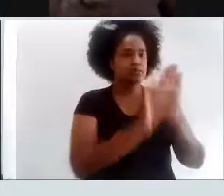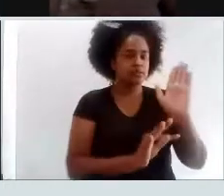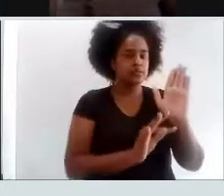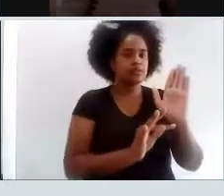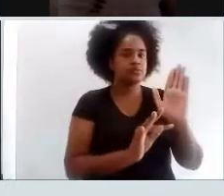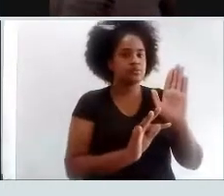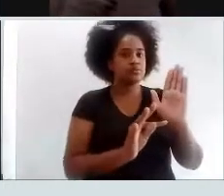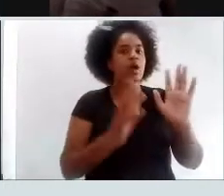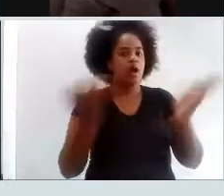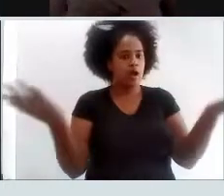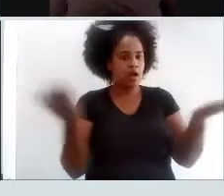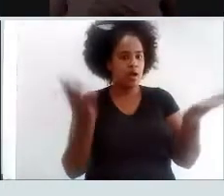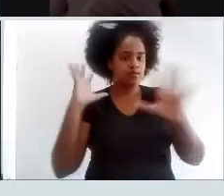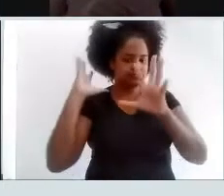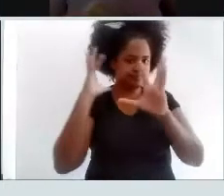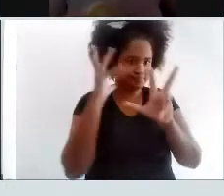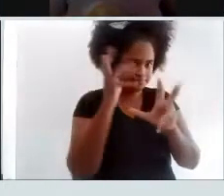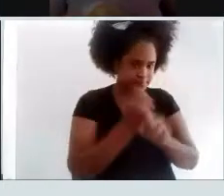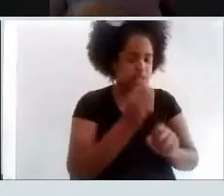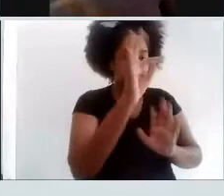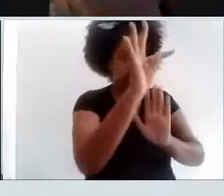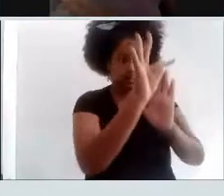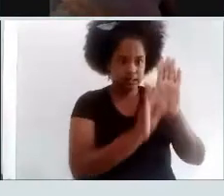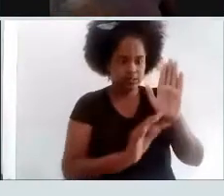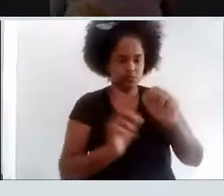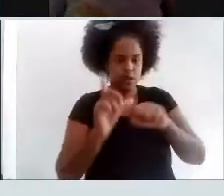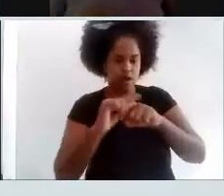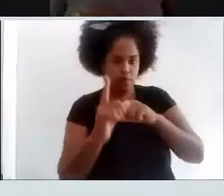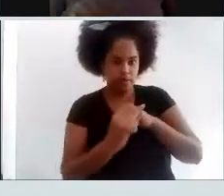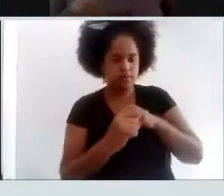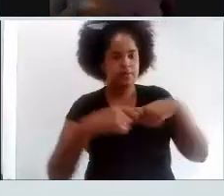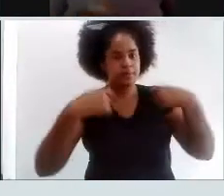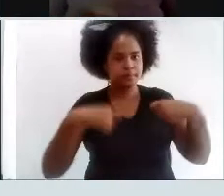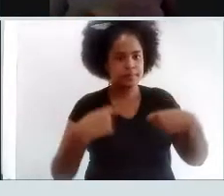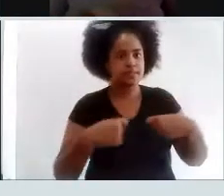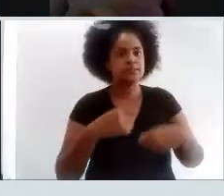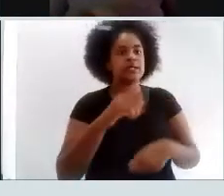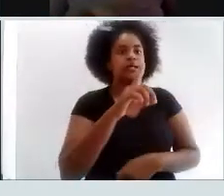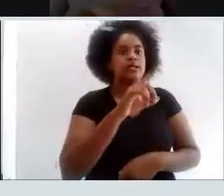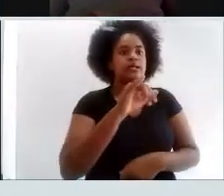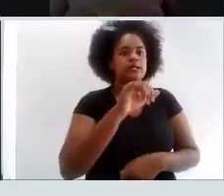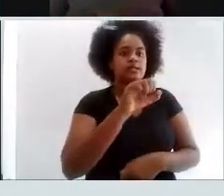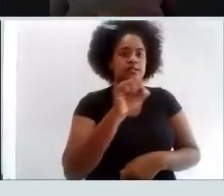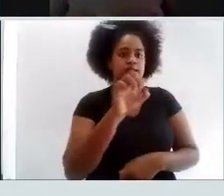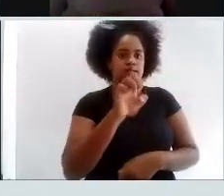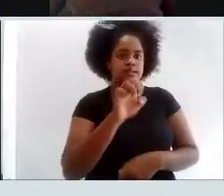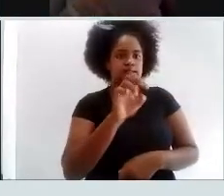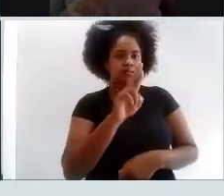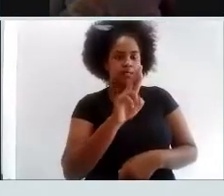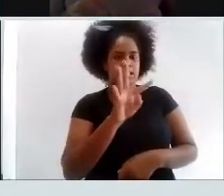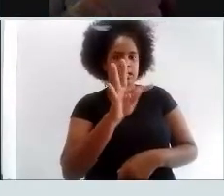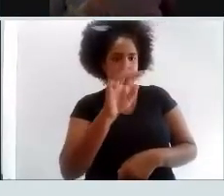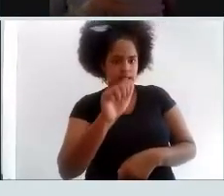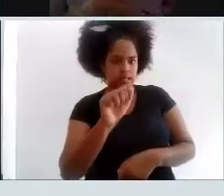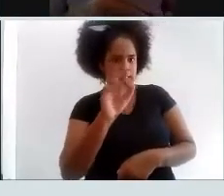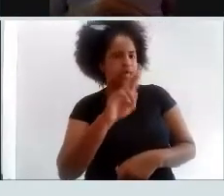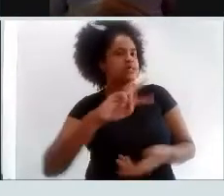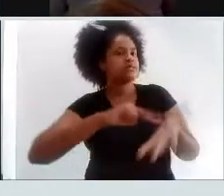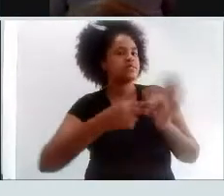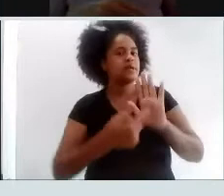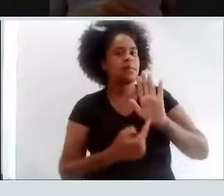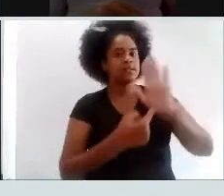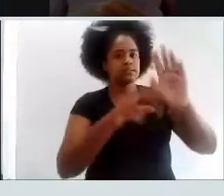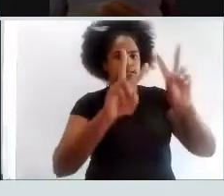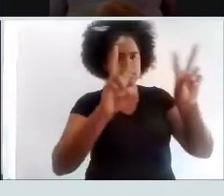recapitulando, ele tem que dissertar, no caso, apresentar, né, o tema, ao mesmo tempo que vocês